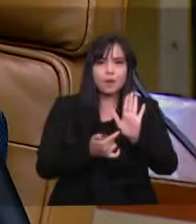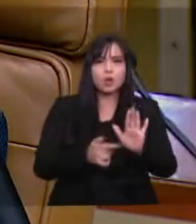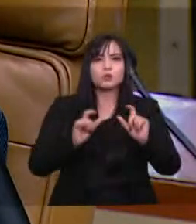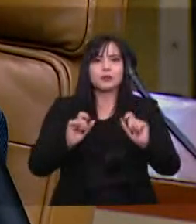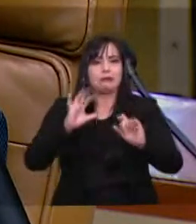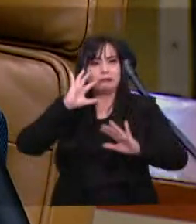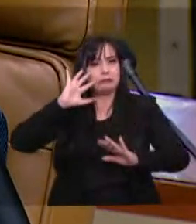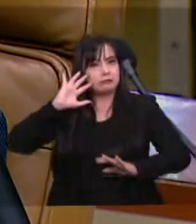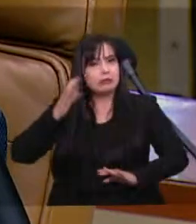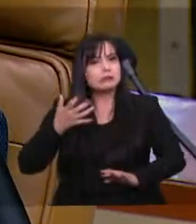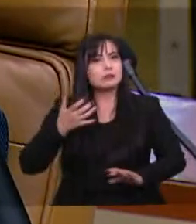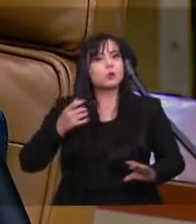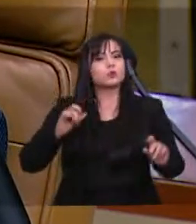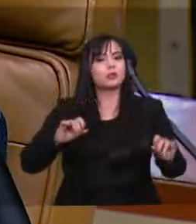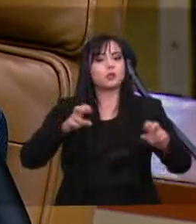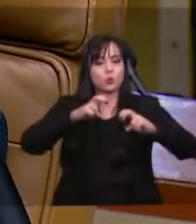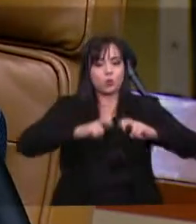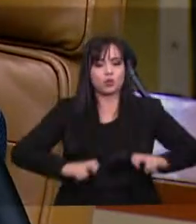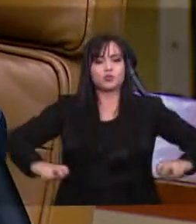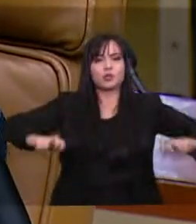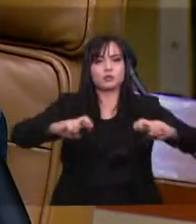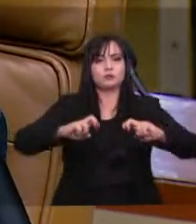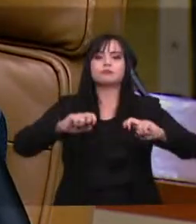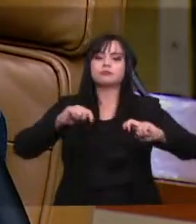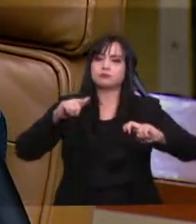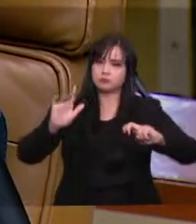contra decisão colegiada